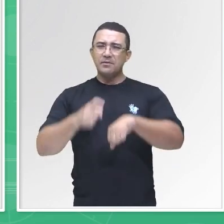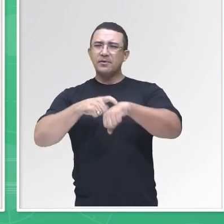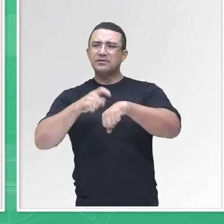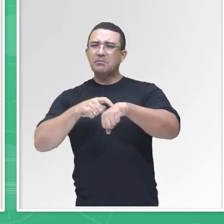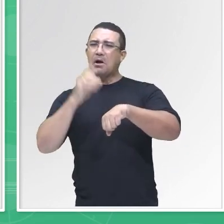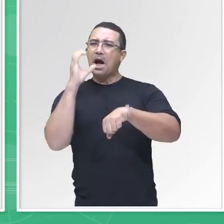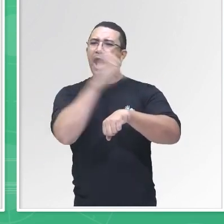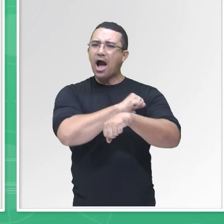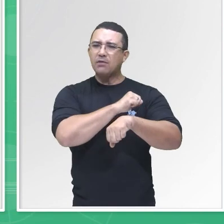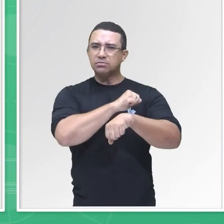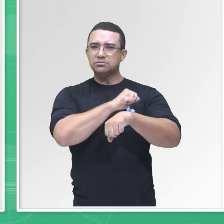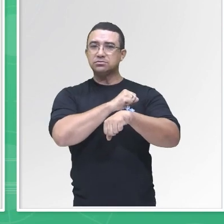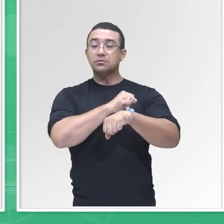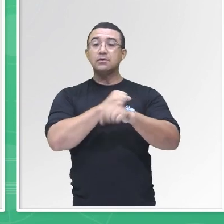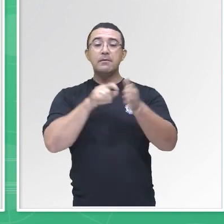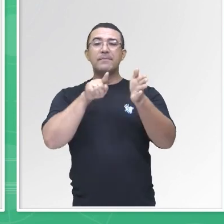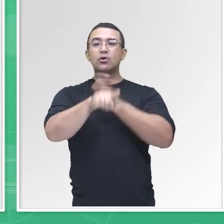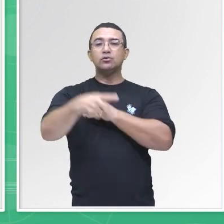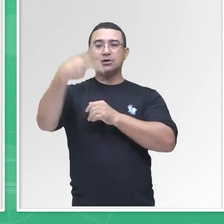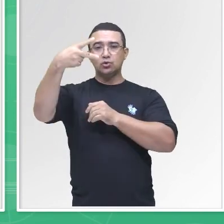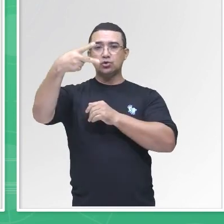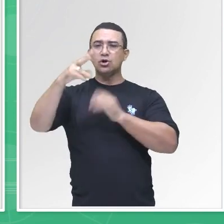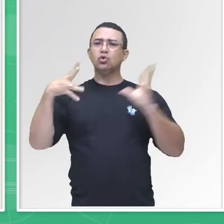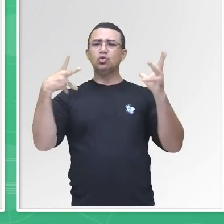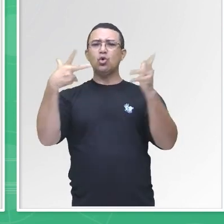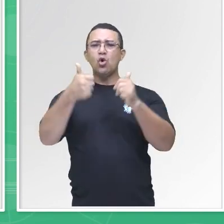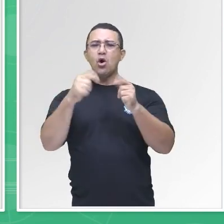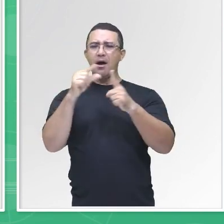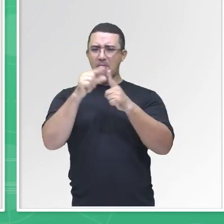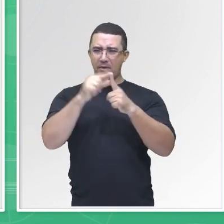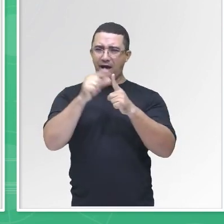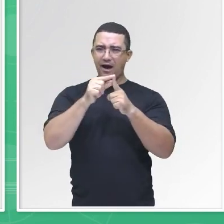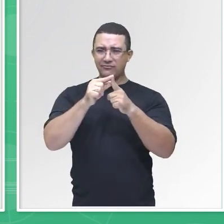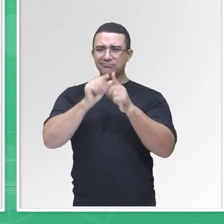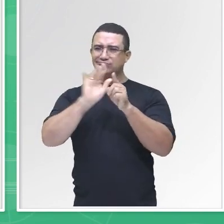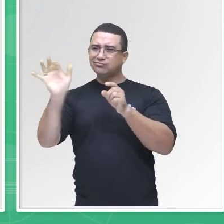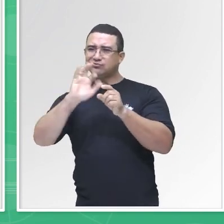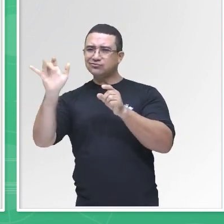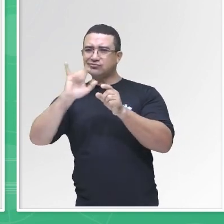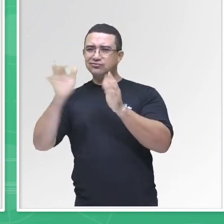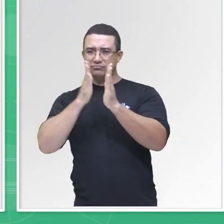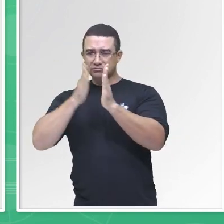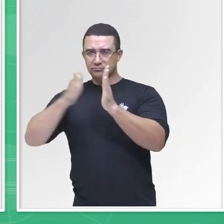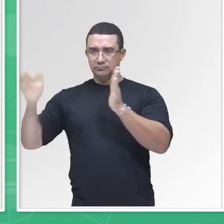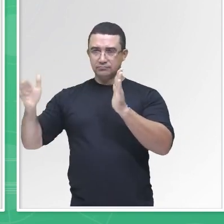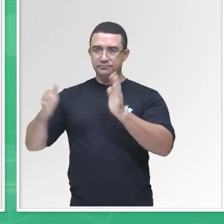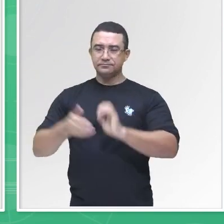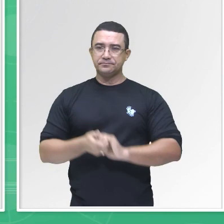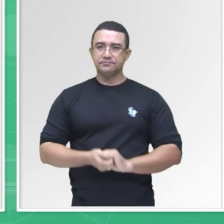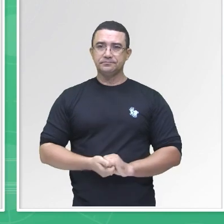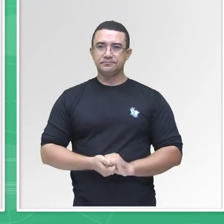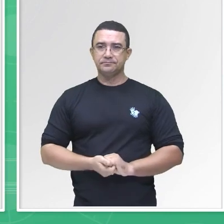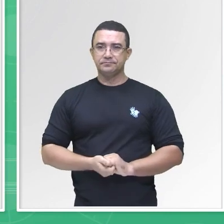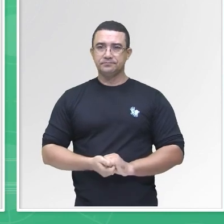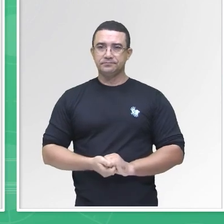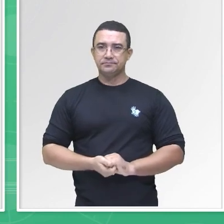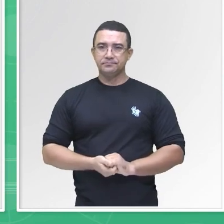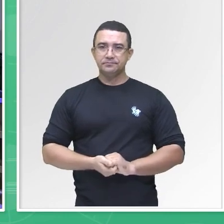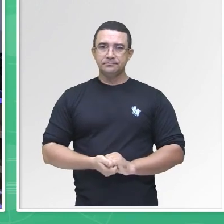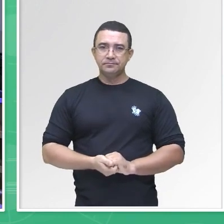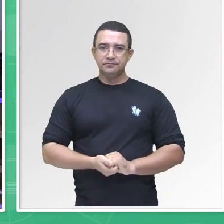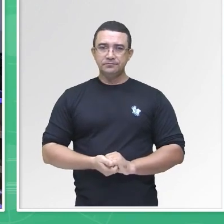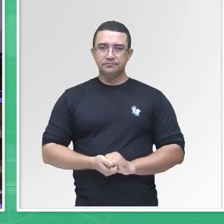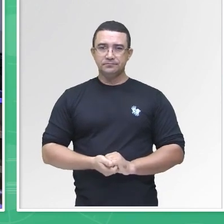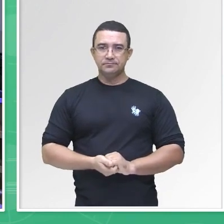rápido. Na segunda questão, nós temos todas as palavras deletreadas, né? Letra por letra, como realmente eu acredito que